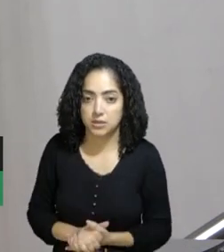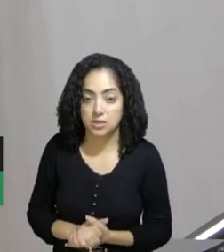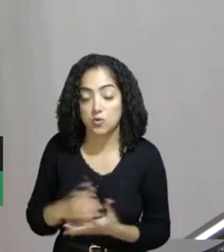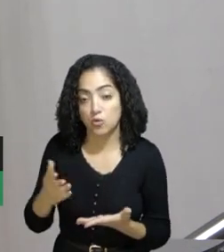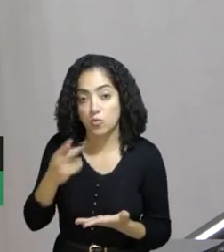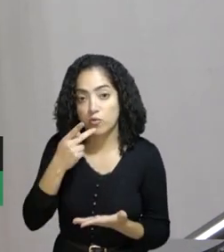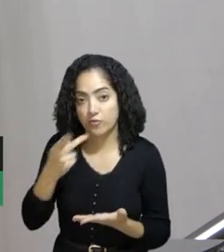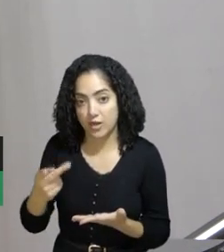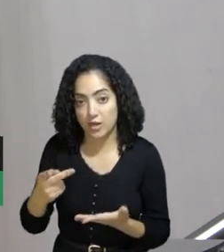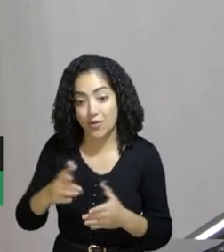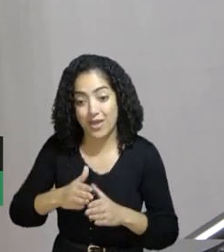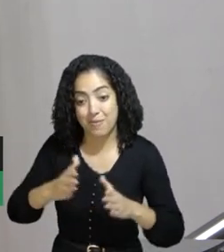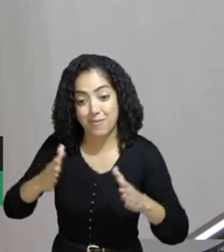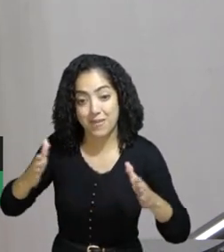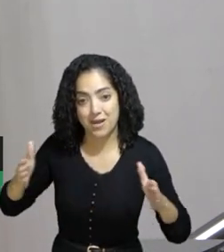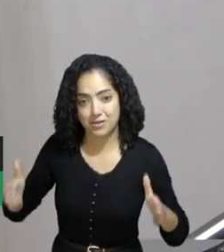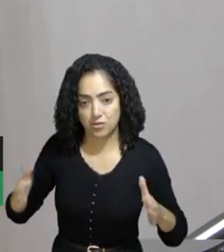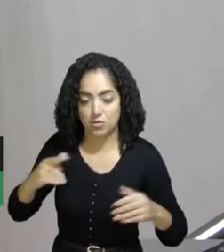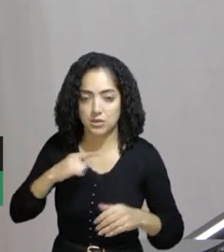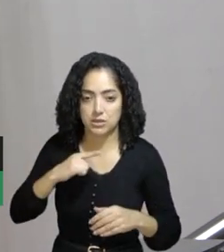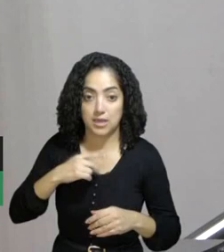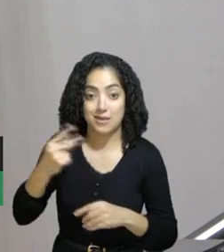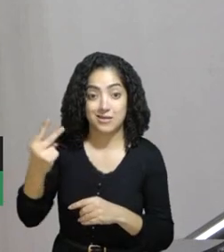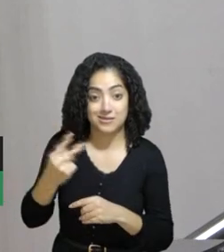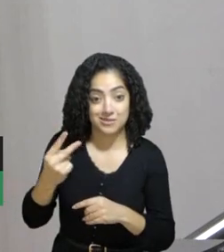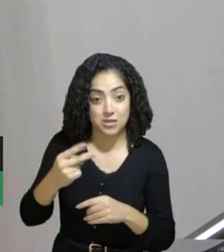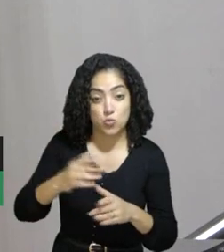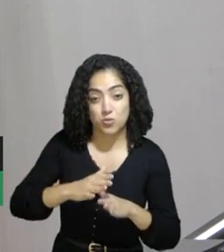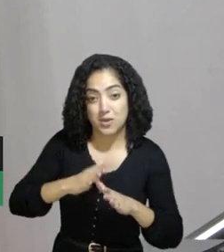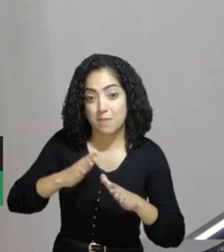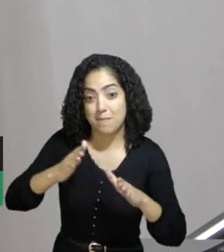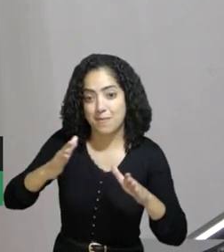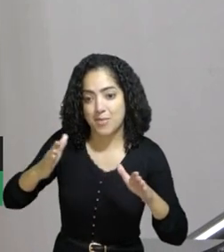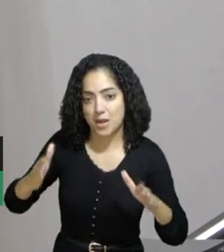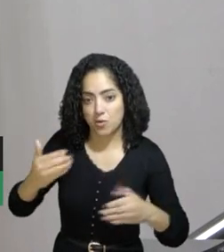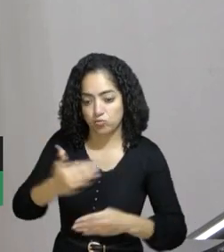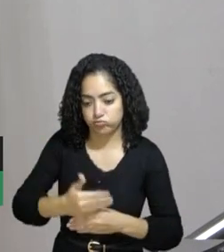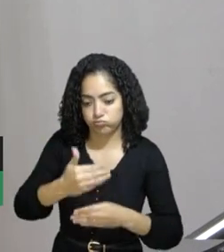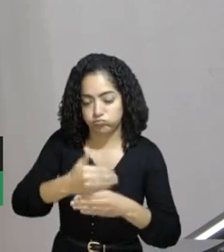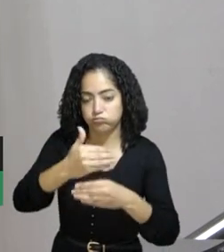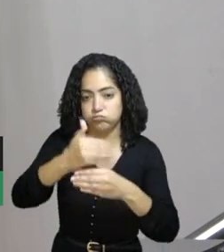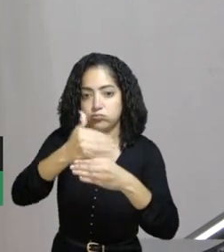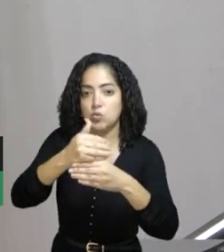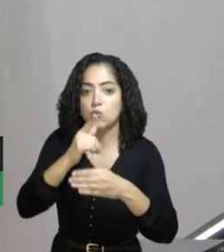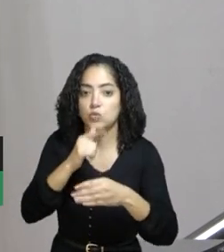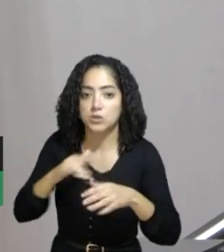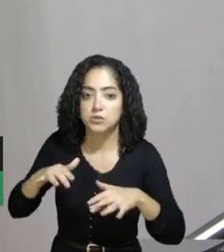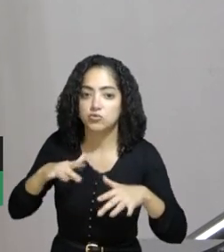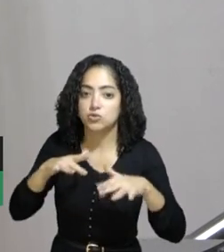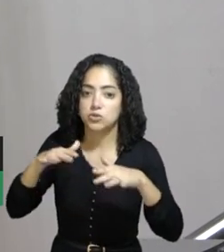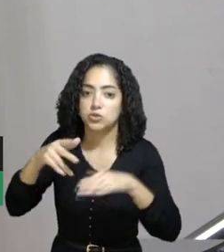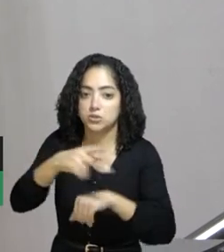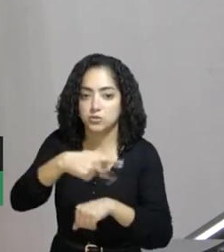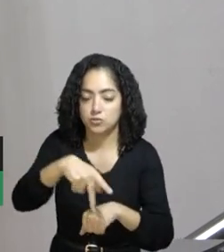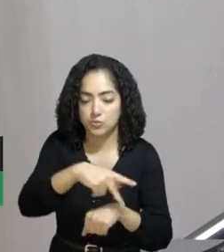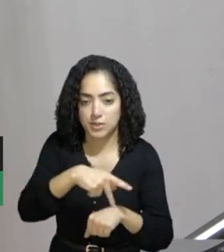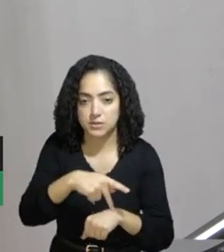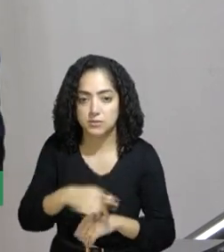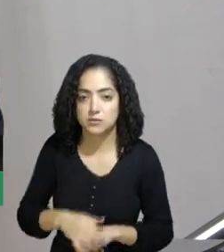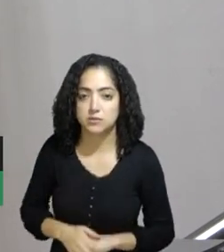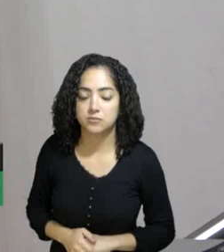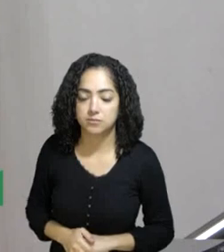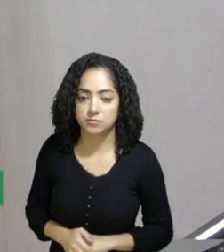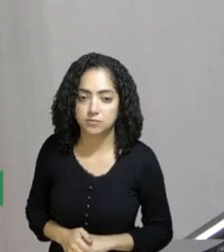é a maior do Estado e é a segunda maior barragem de contenção de cheias de todo o país. Muito obrigado, senhor